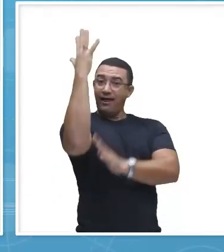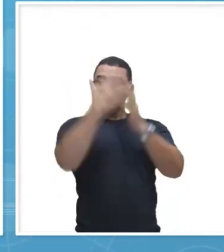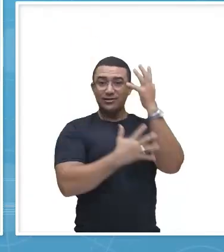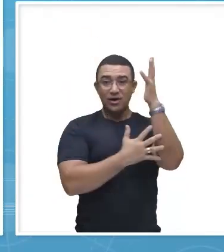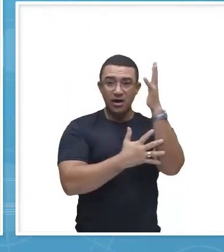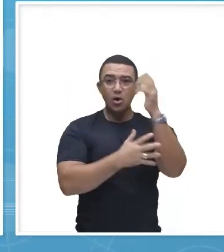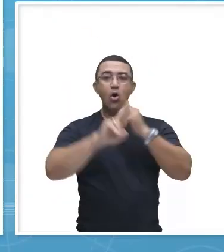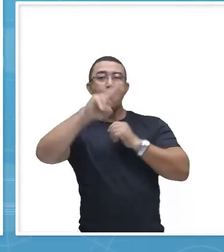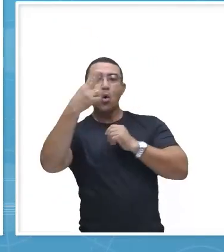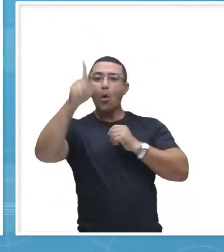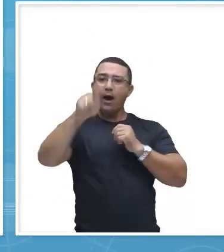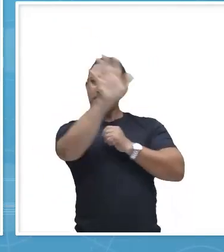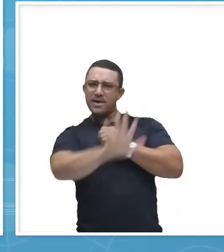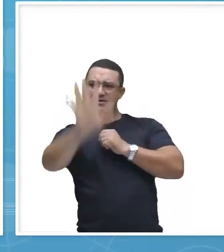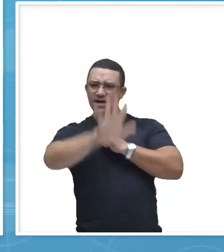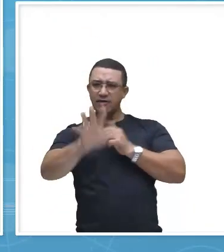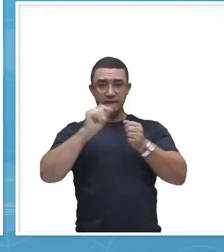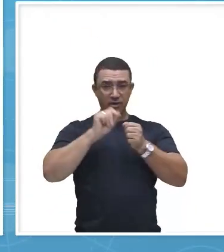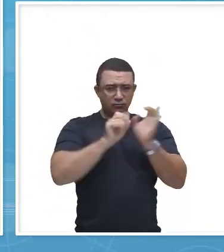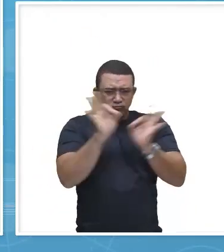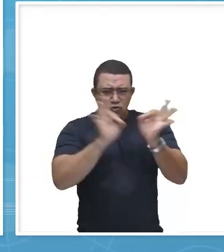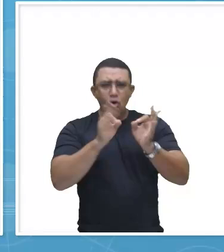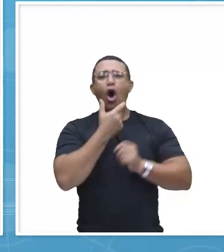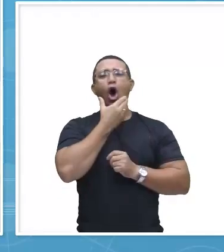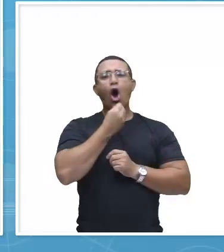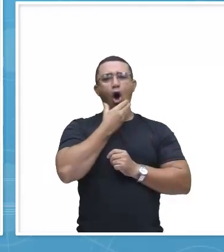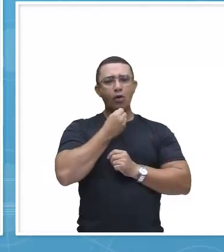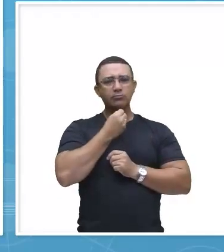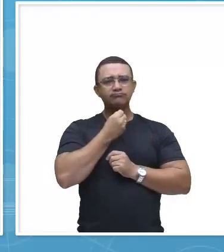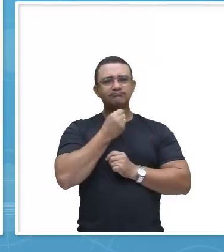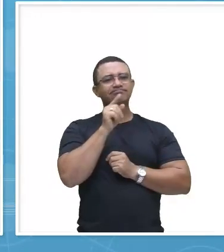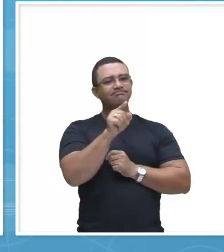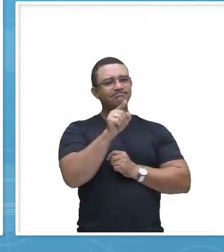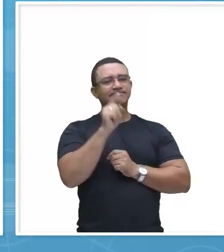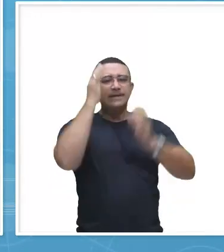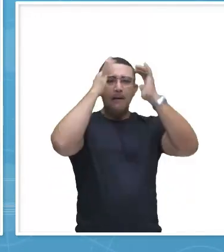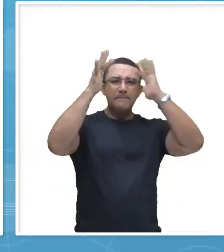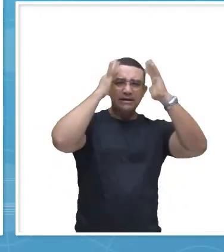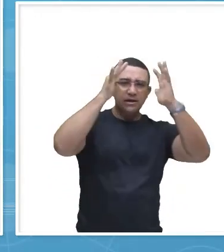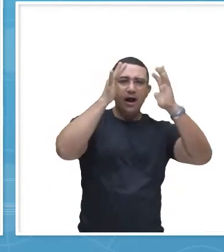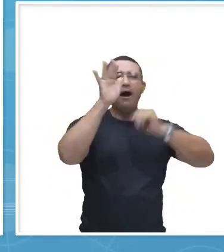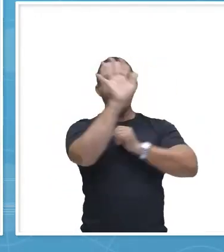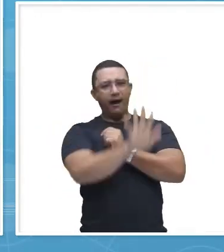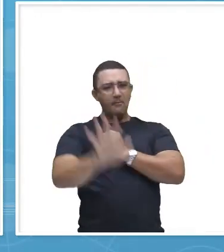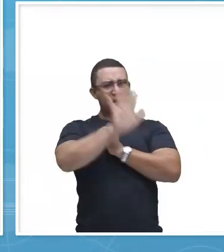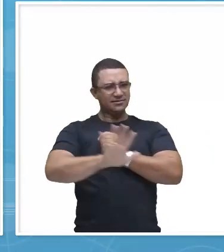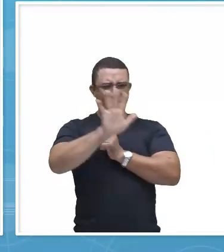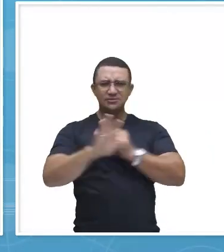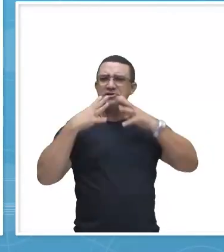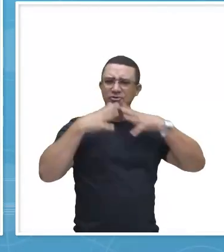feita pela ação do homem? Então, já começa a pensar aí. Paisagem natural e